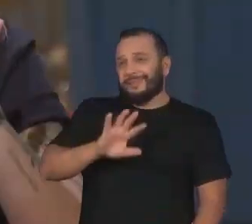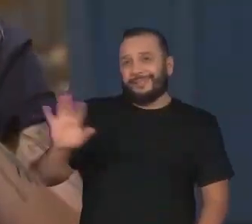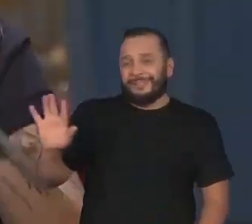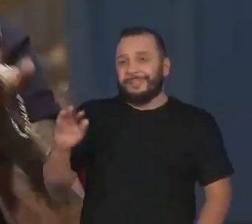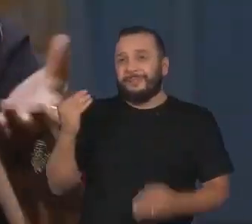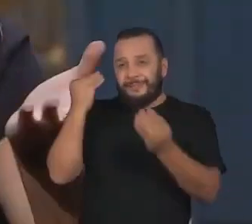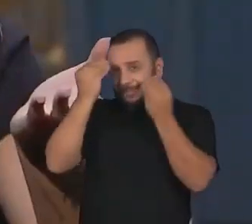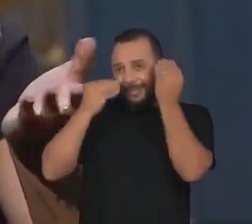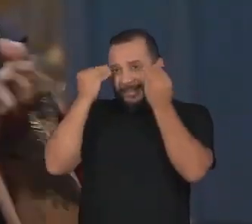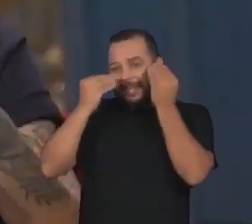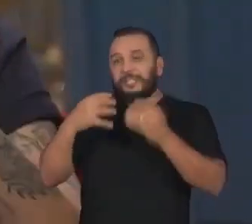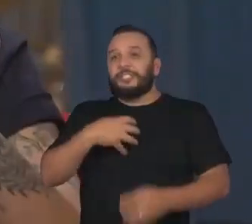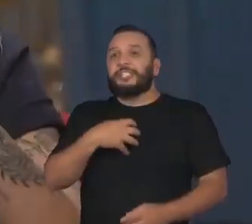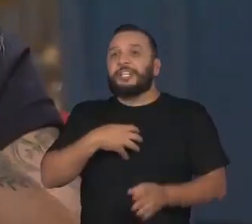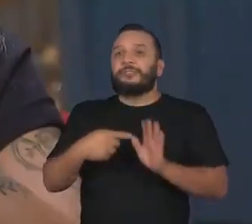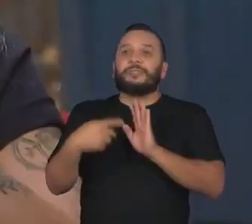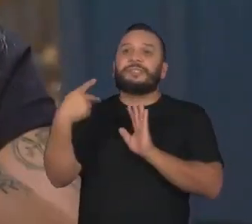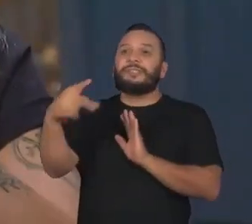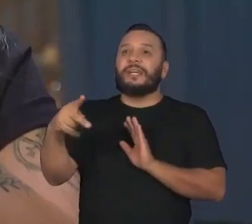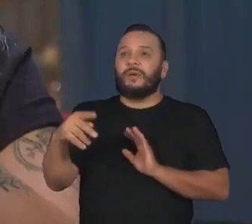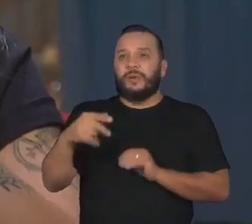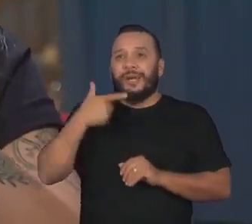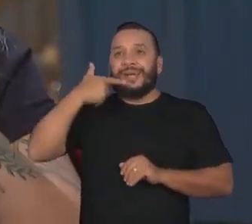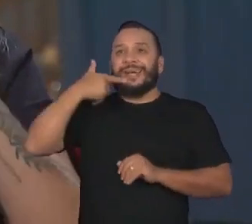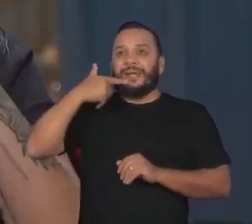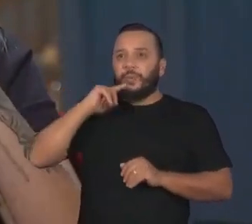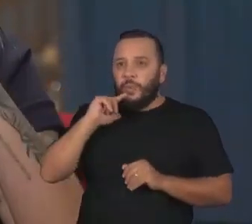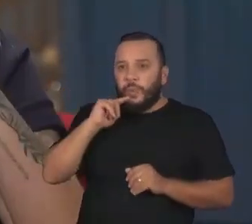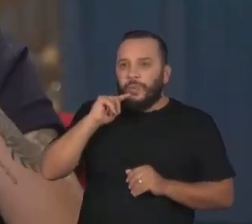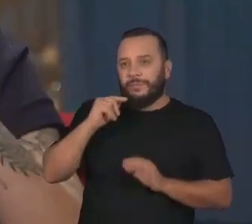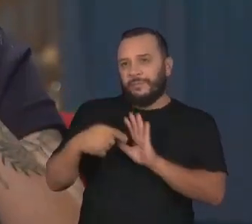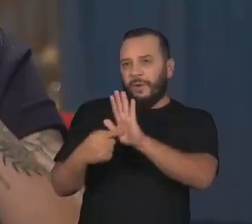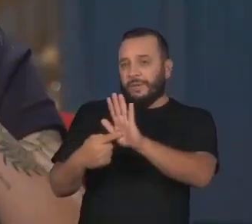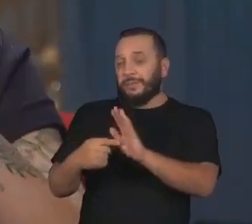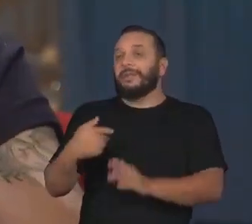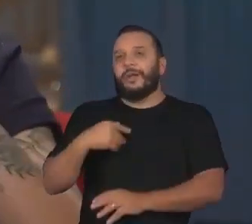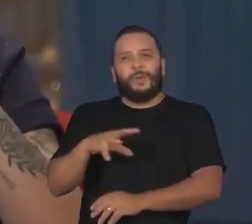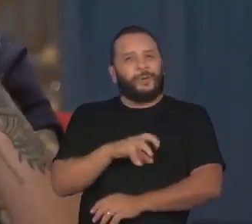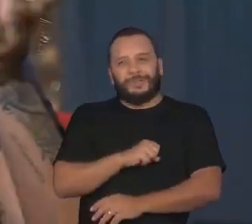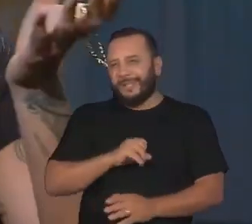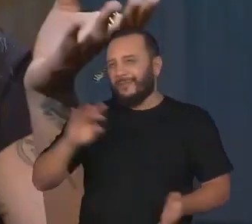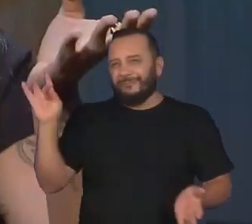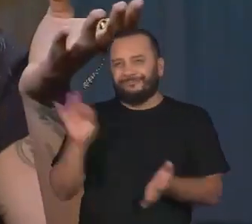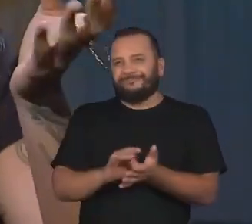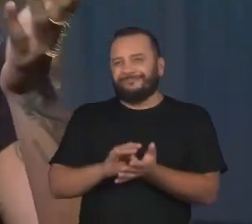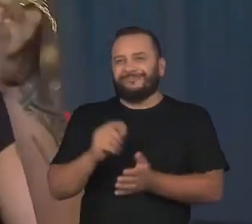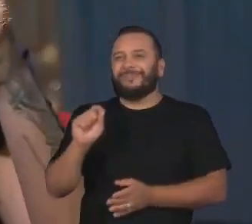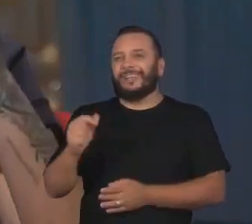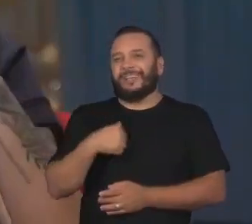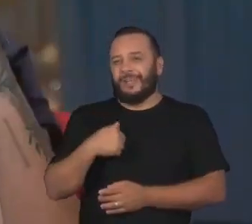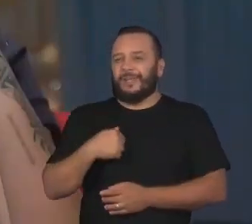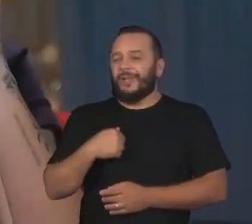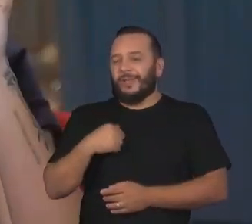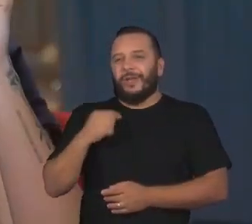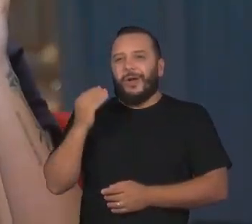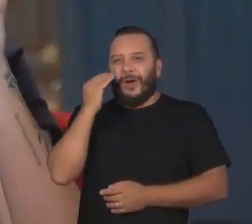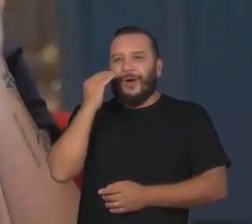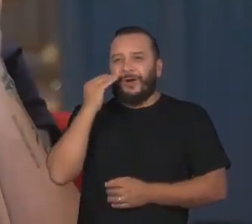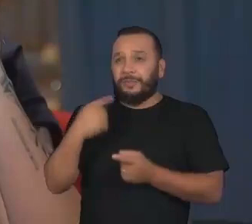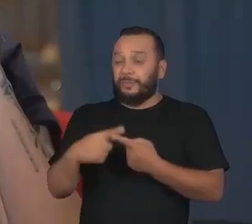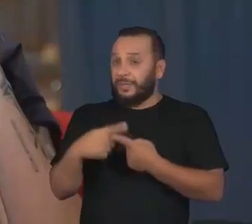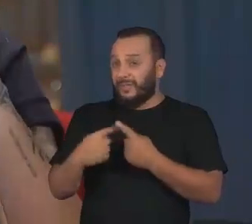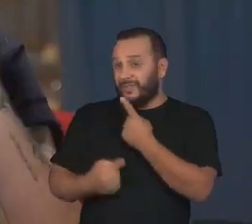segue um estado de humor seu praticamente Hum E eu achava muito autêntico usar o rosa porque na época o vermelho era num lugar muito subjulgar